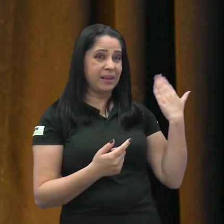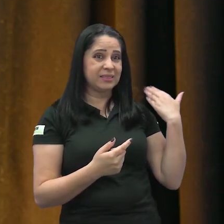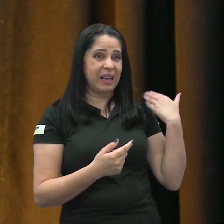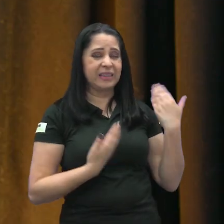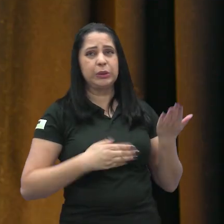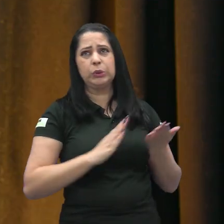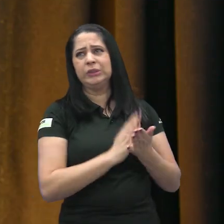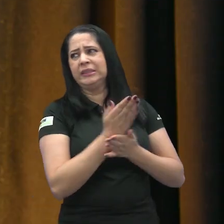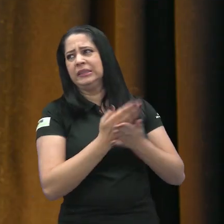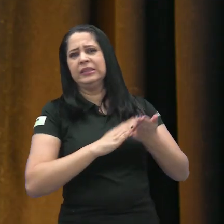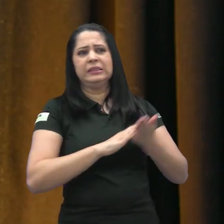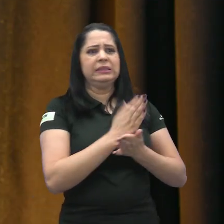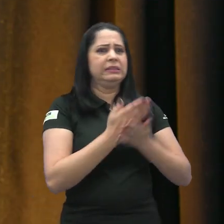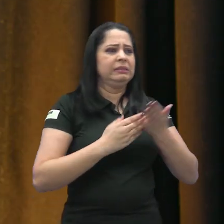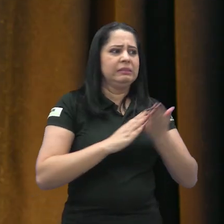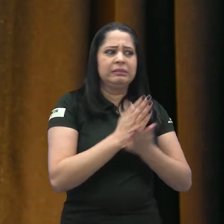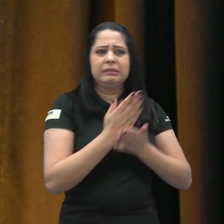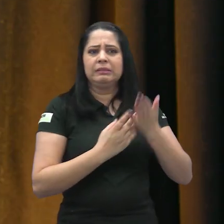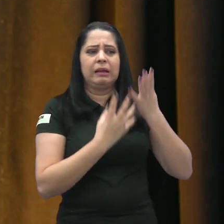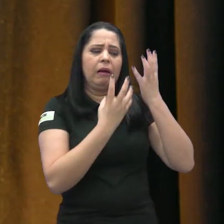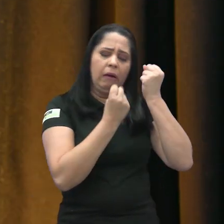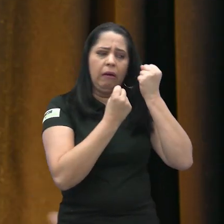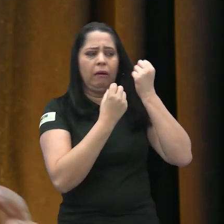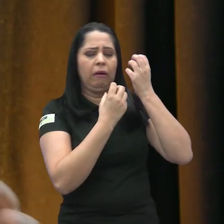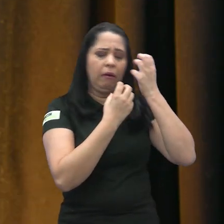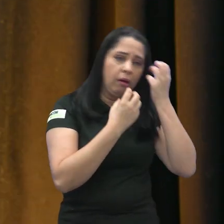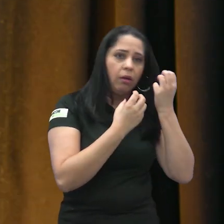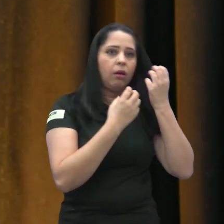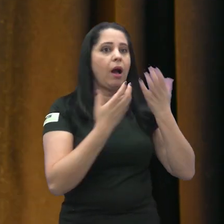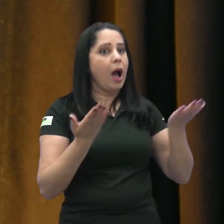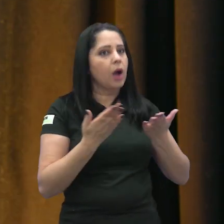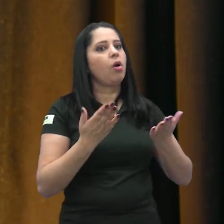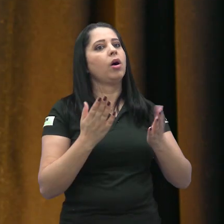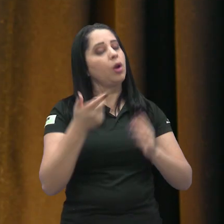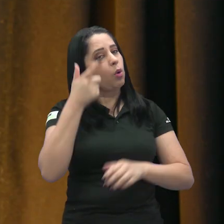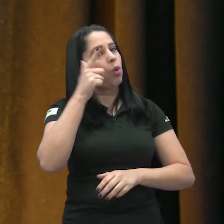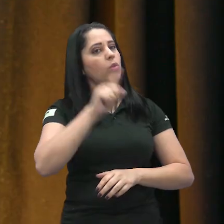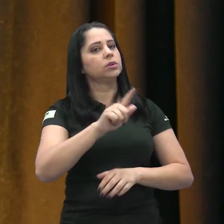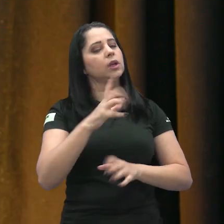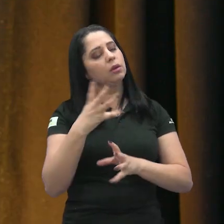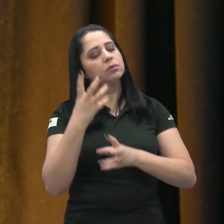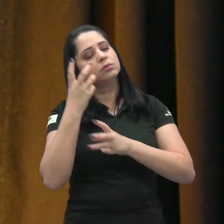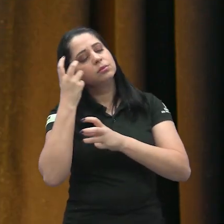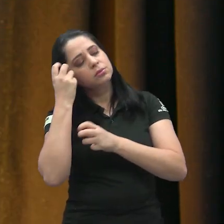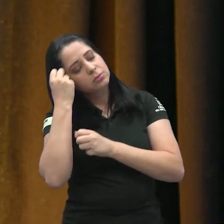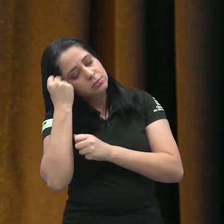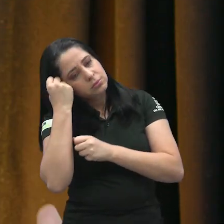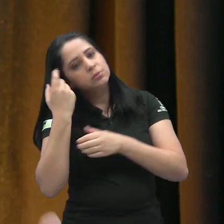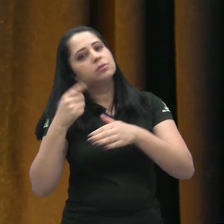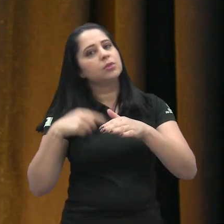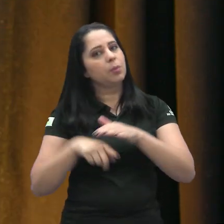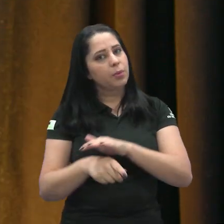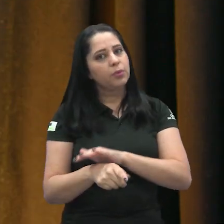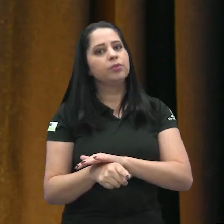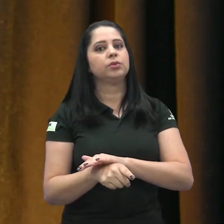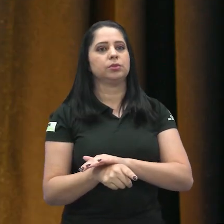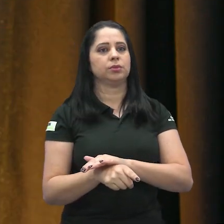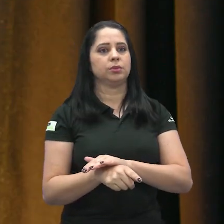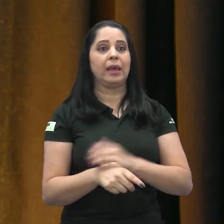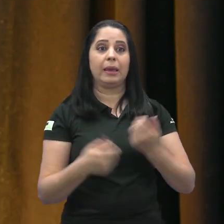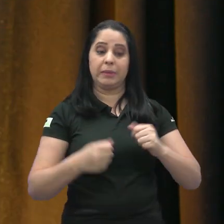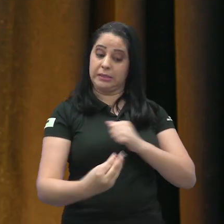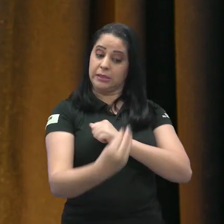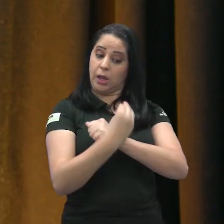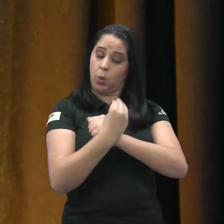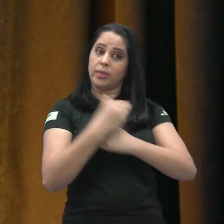de dormir, o horário das refeições. Sim. Então, são testes, Priscila, que a gente tem que fazer e olhando para essa máquina maravilhosa